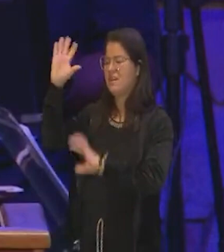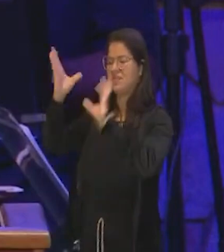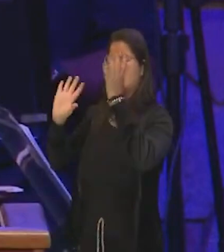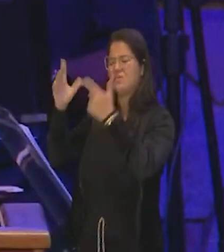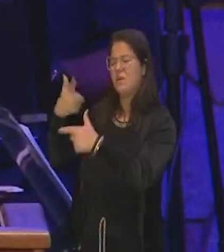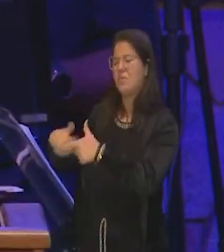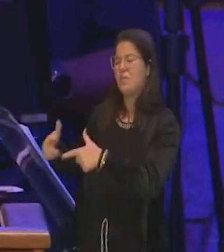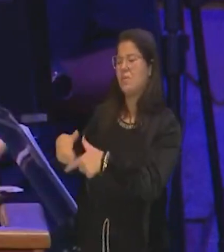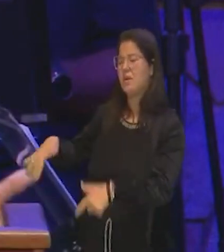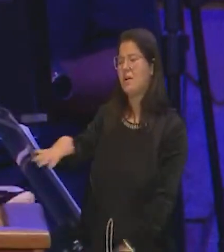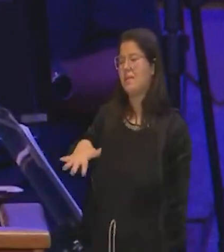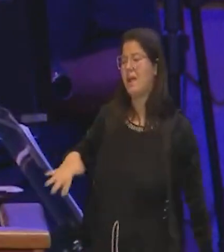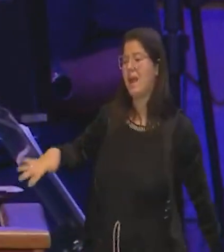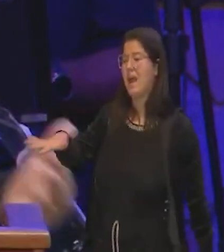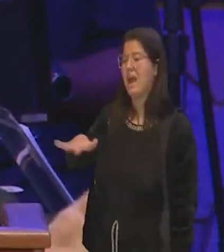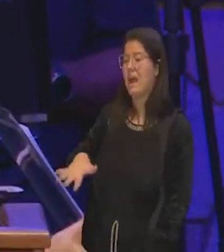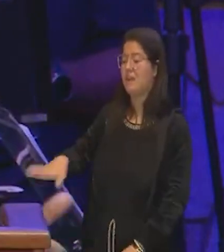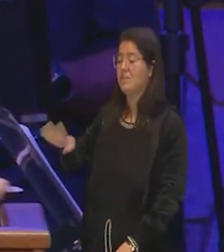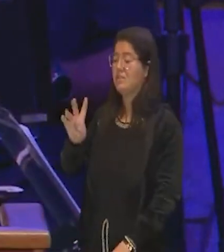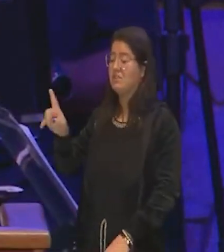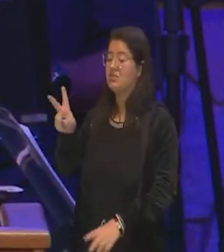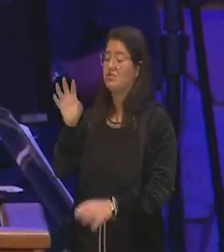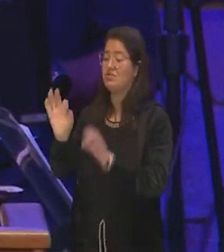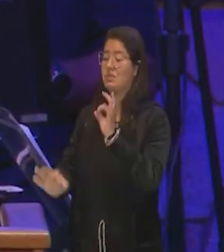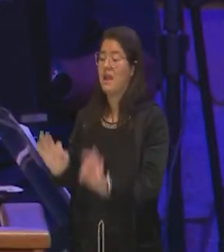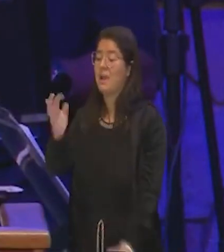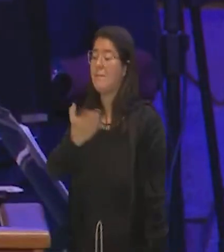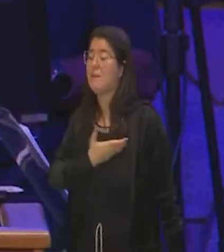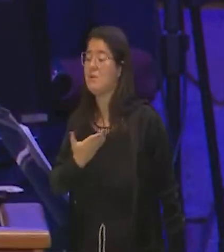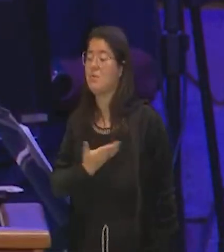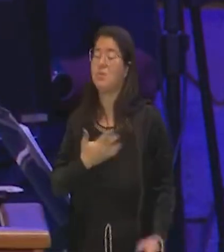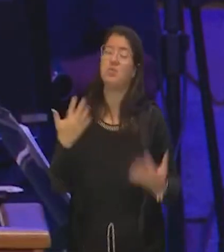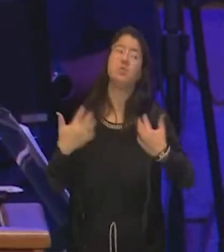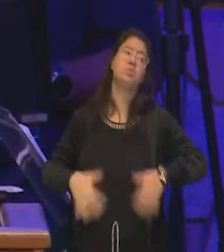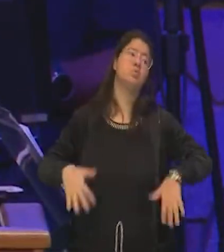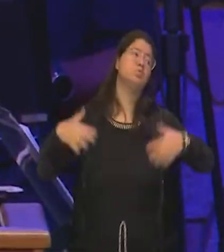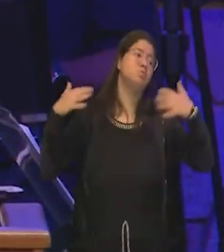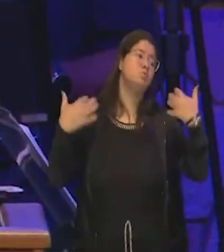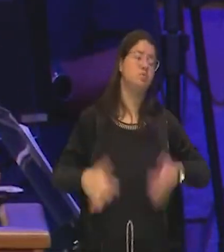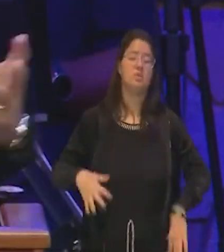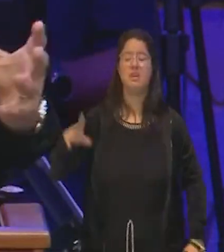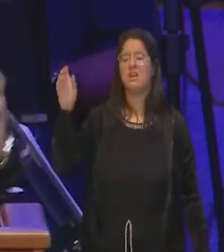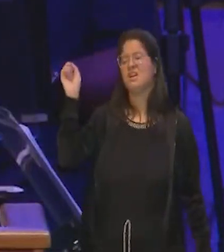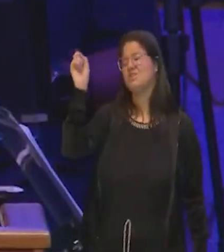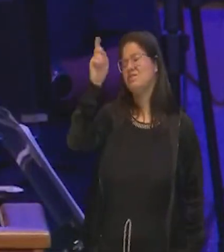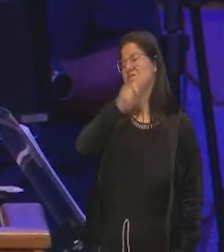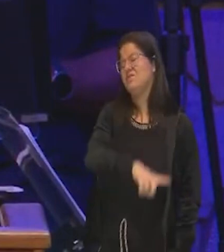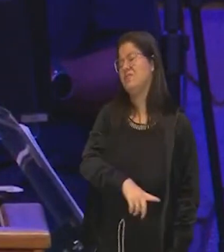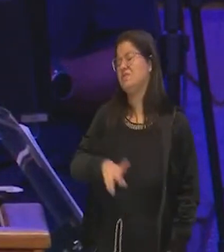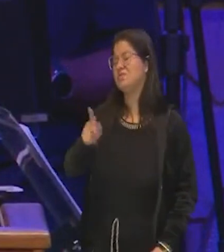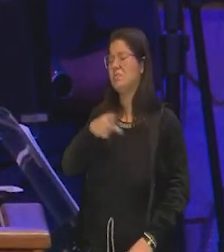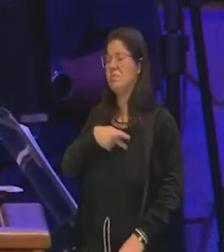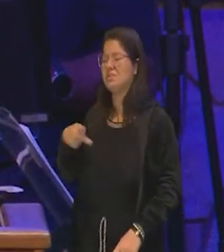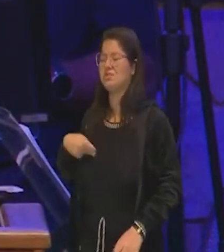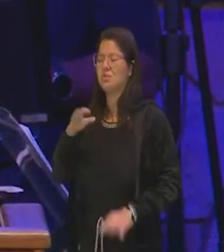problema nesta área com um colega. Como é difícil. Como é difícil um pastor julgar um pastor.